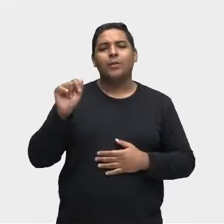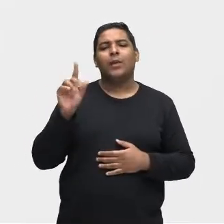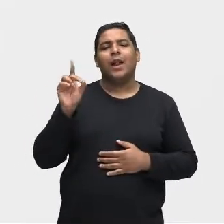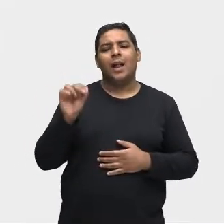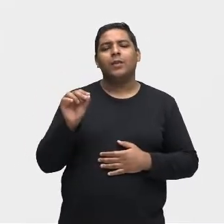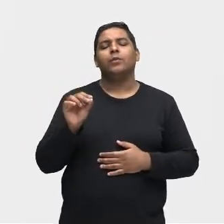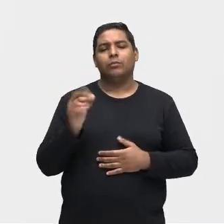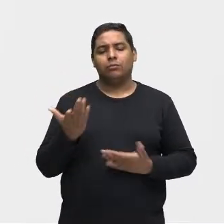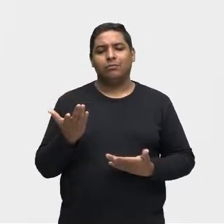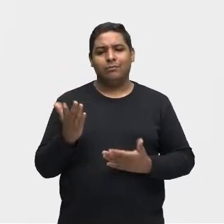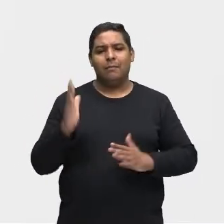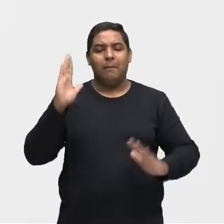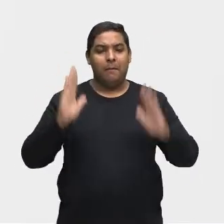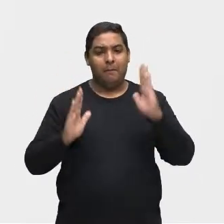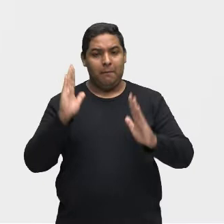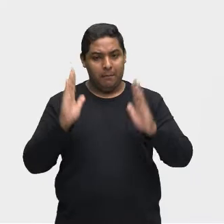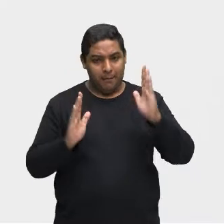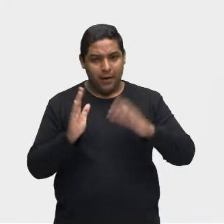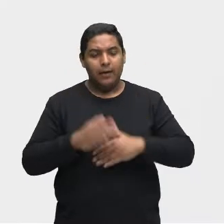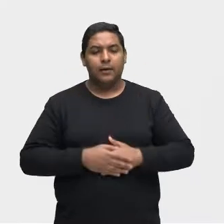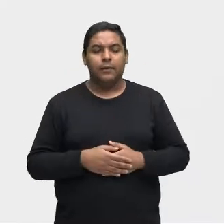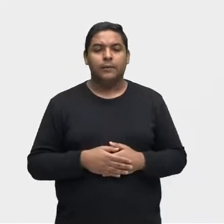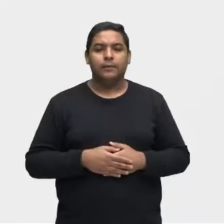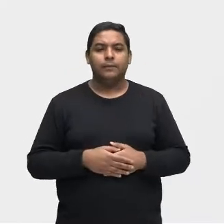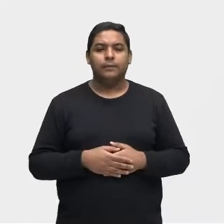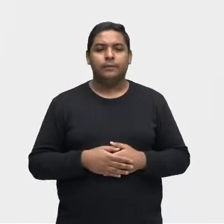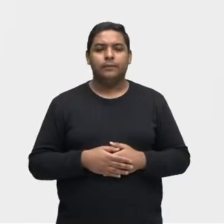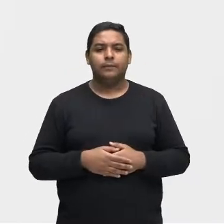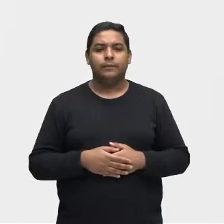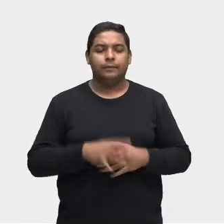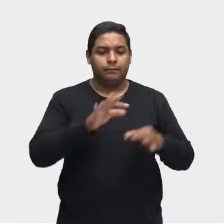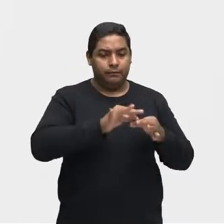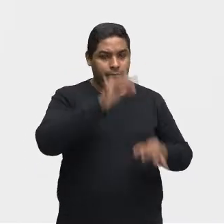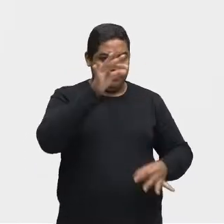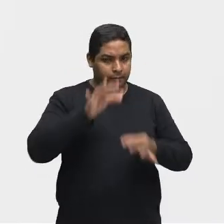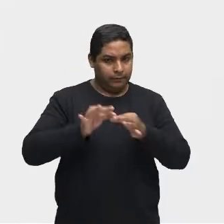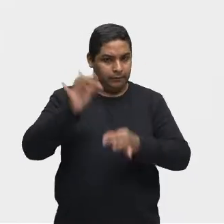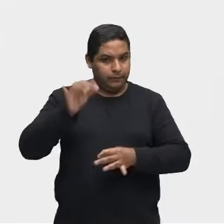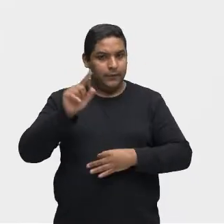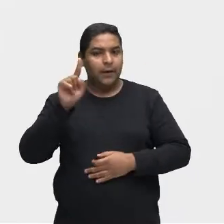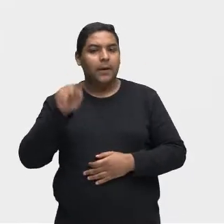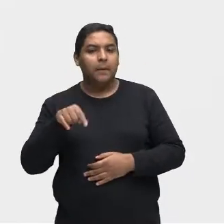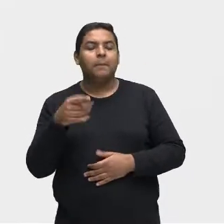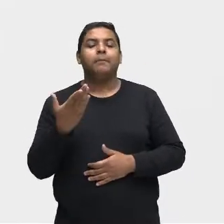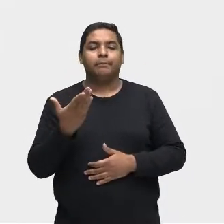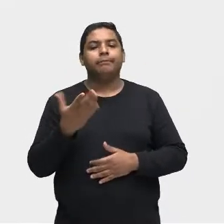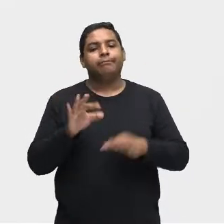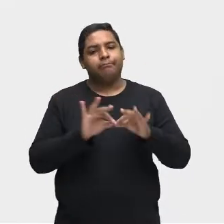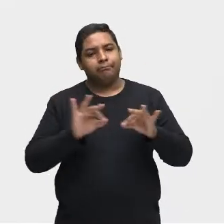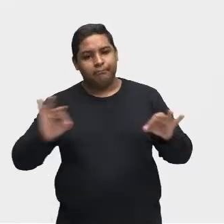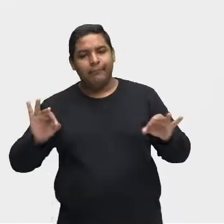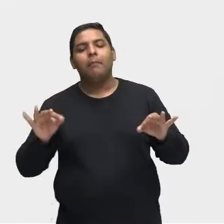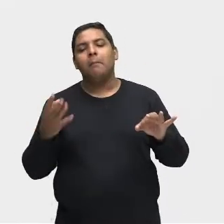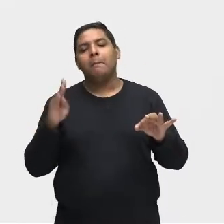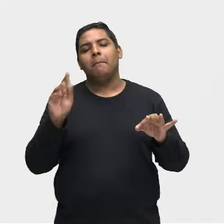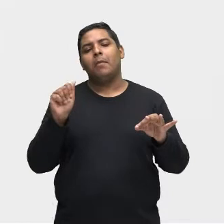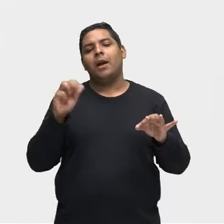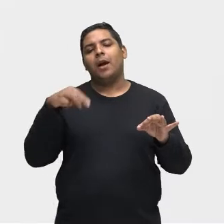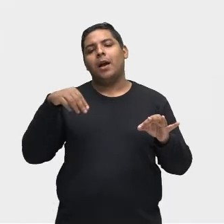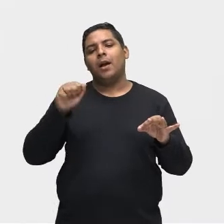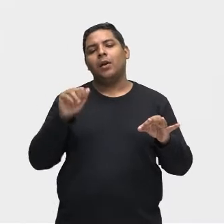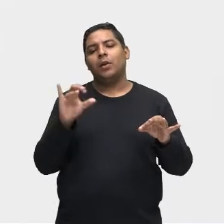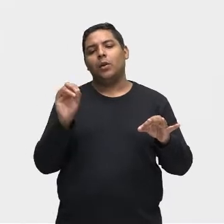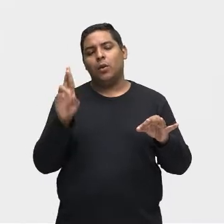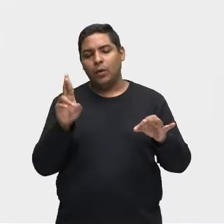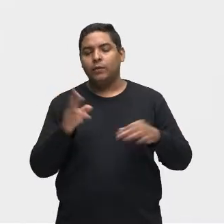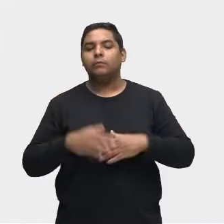vê aquele que tem maior, aquela que tem aquele lado que tem a maior medida é a base maior e aquele lado que tem a menor